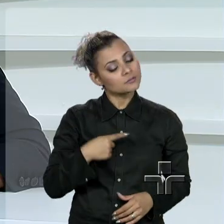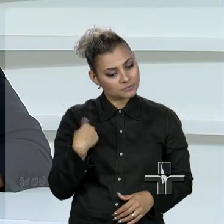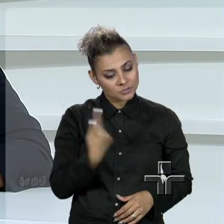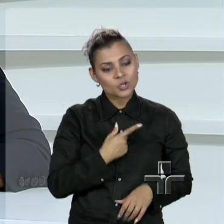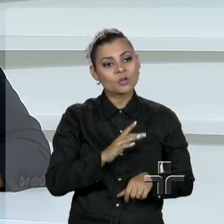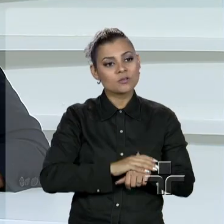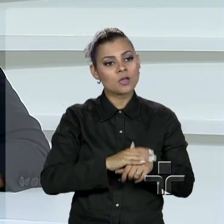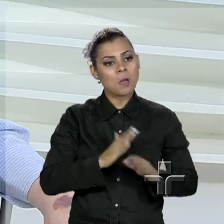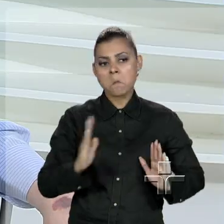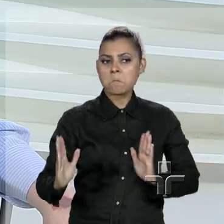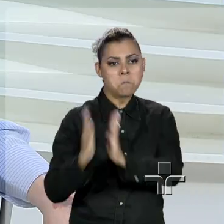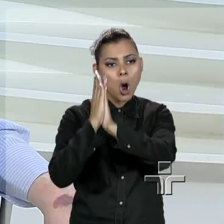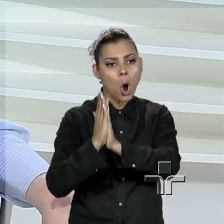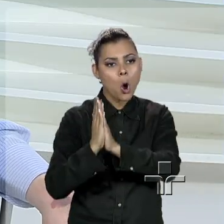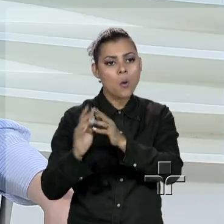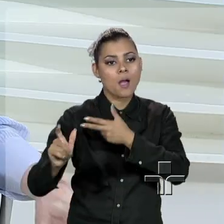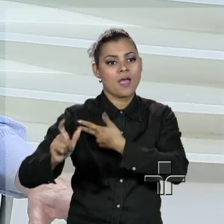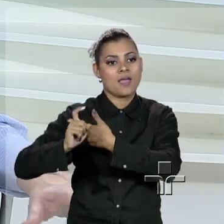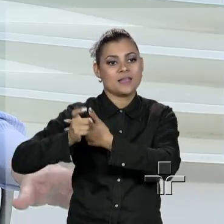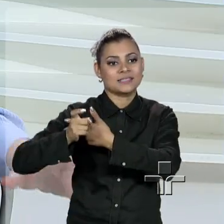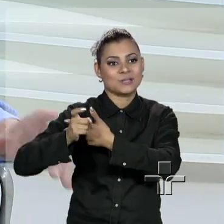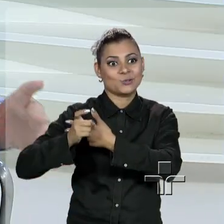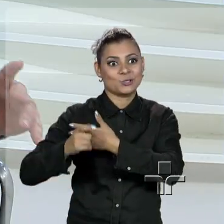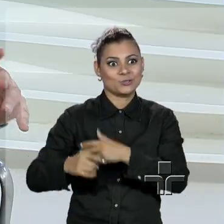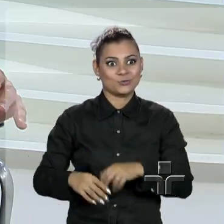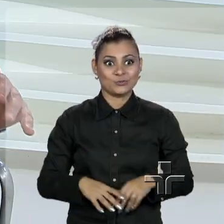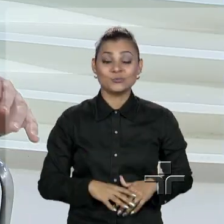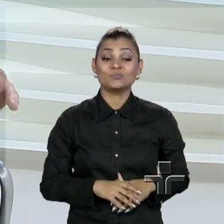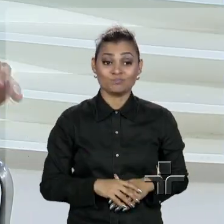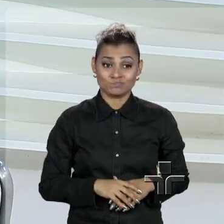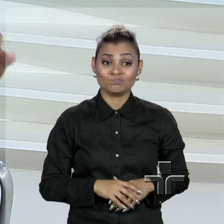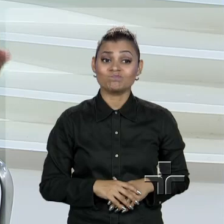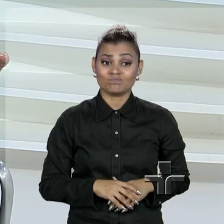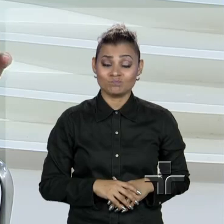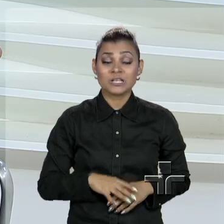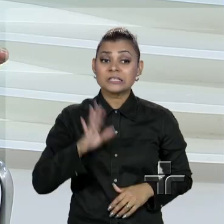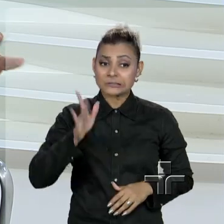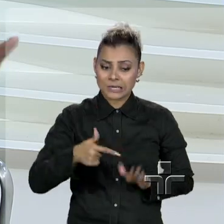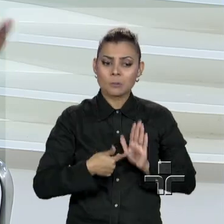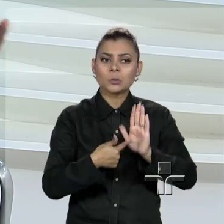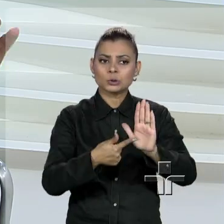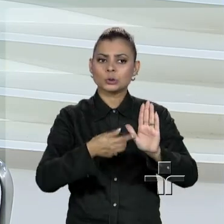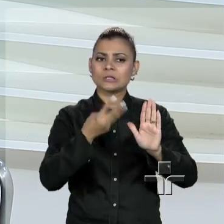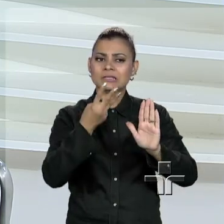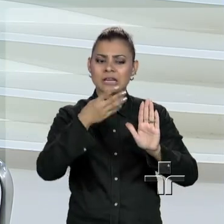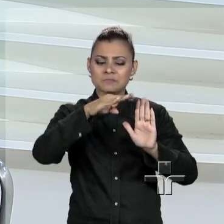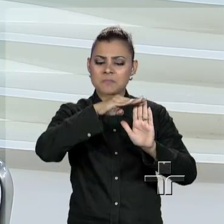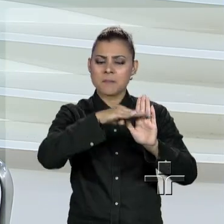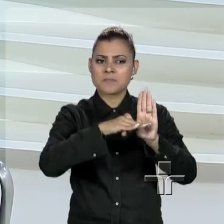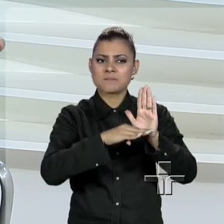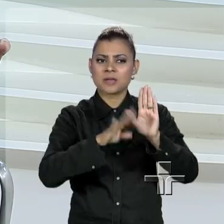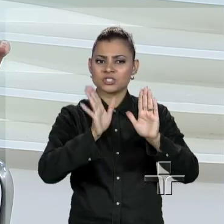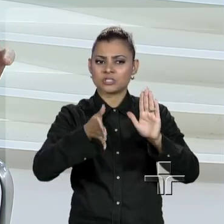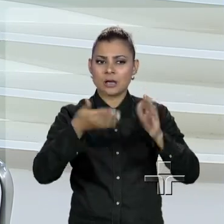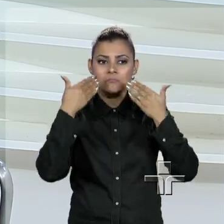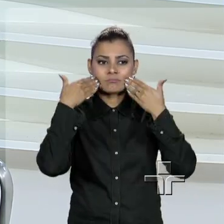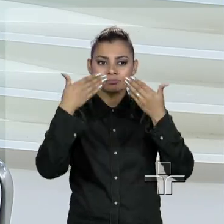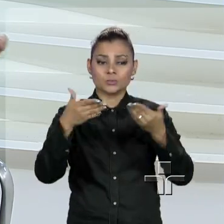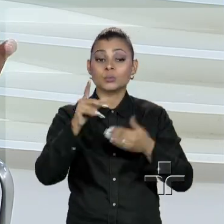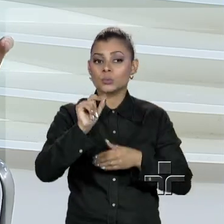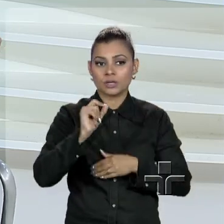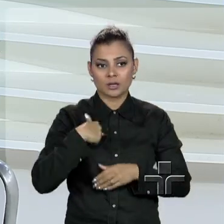o Executivo. Tem 3 ou 4 sinais extremamente claros do que está acontecendo.